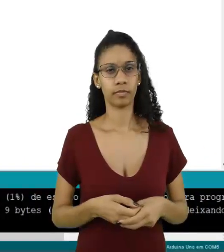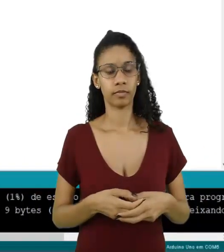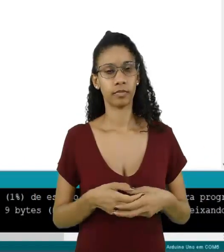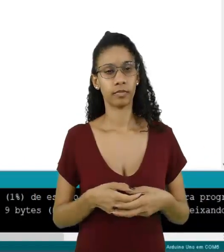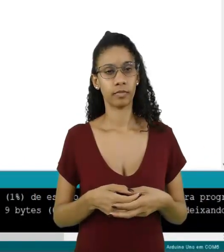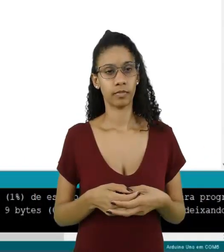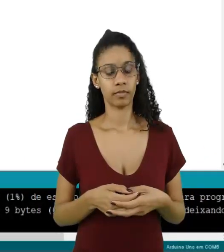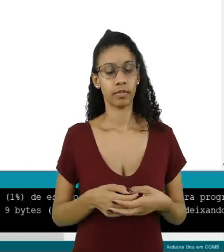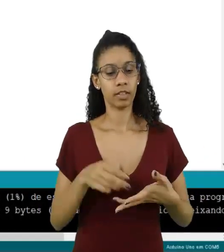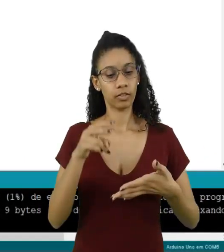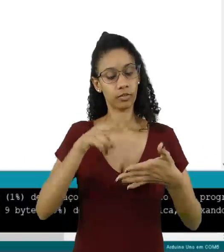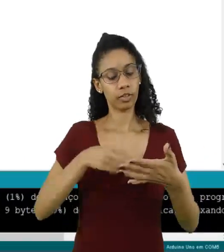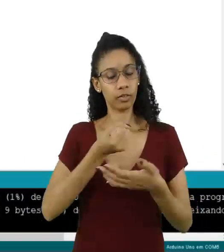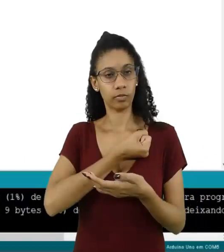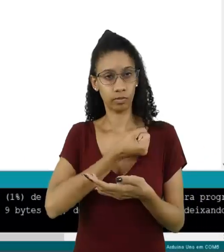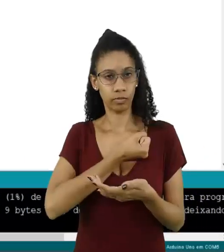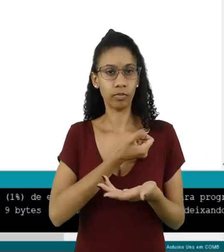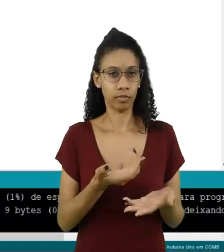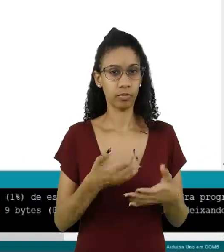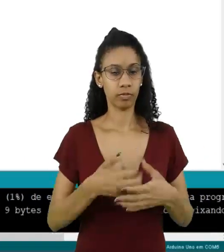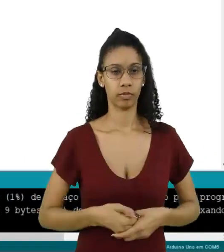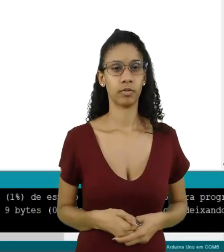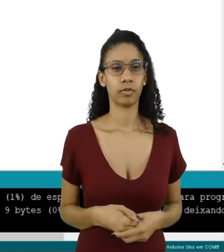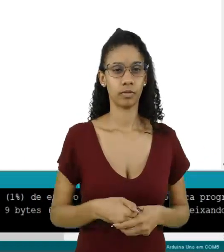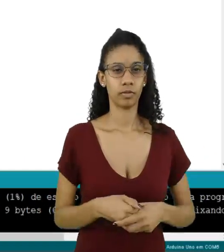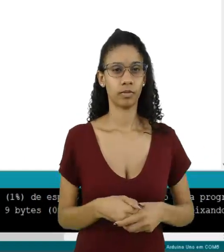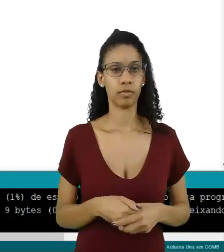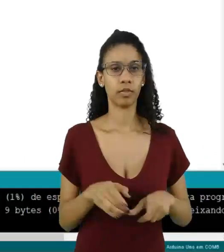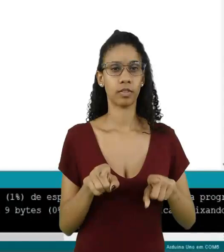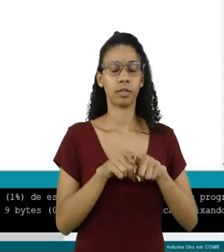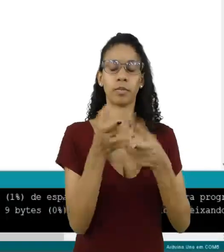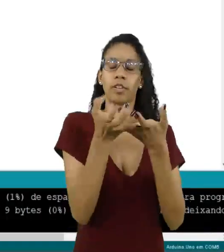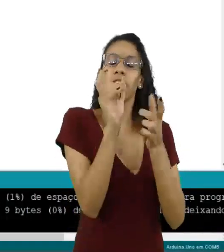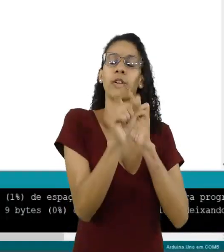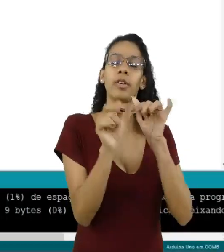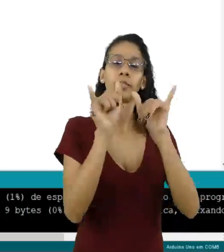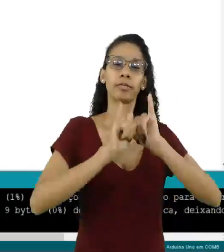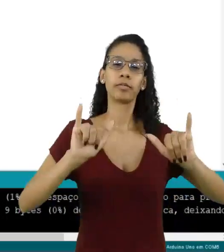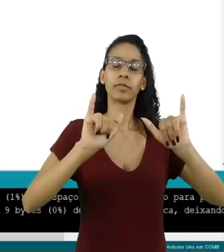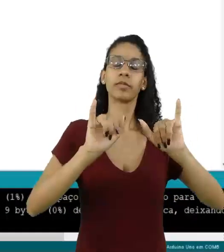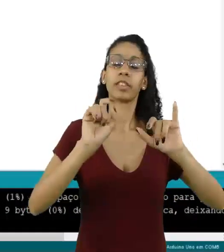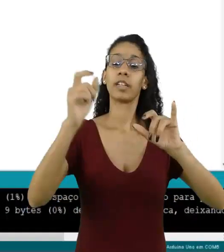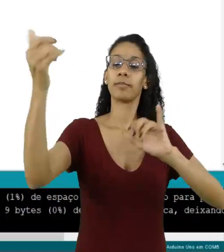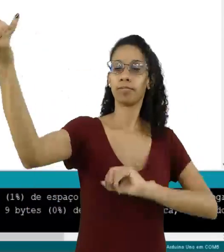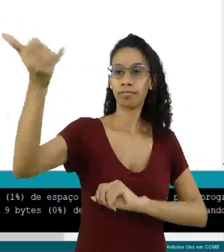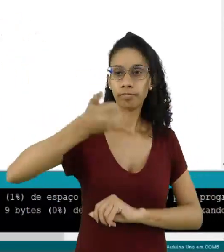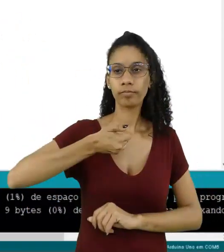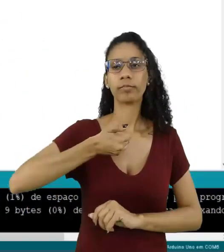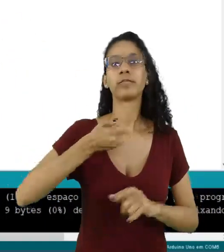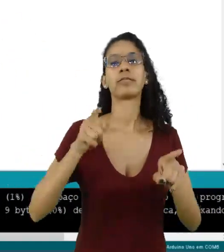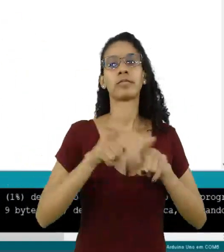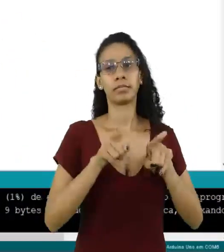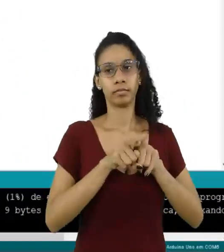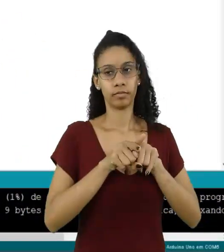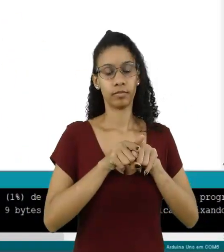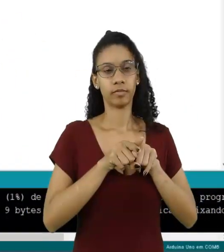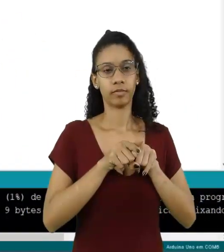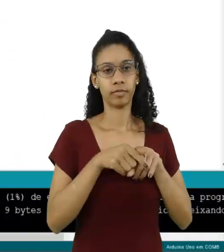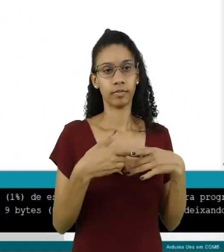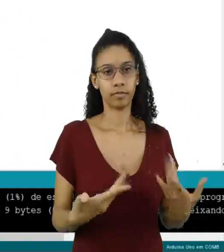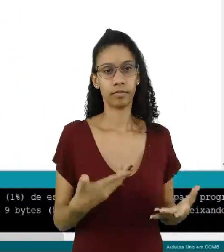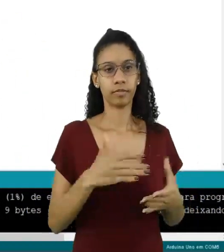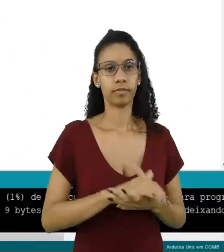Agora, além de ler esse valor, né, da porta analógica, eu quero que ele me informe esse